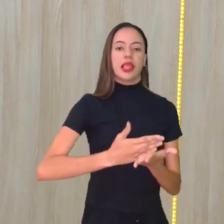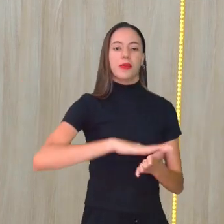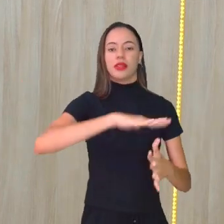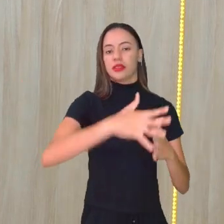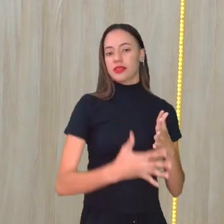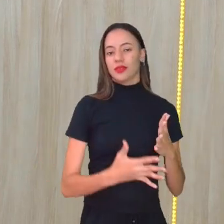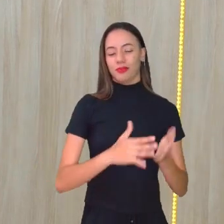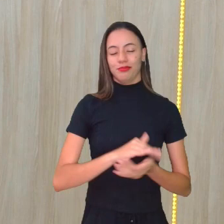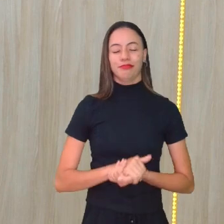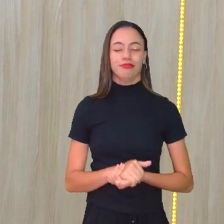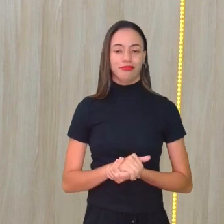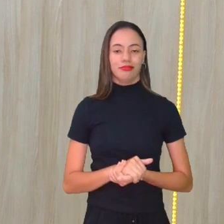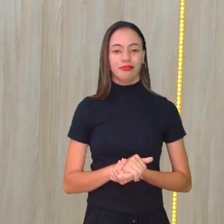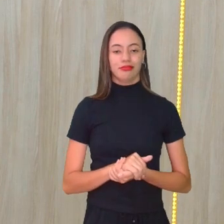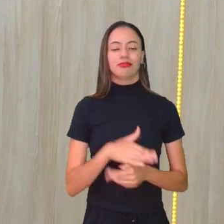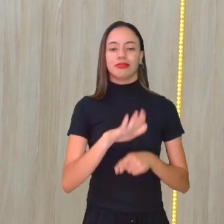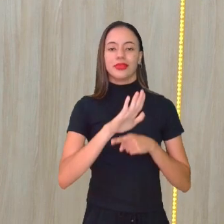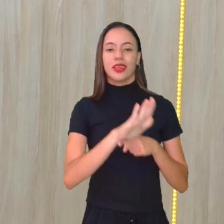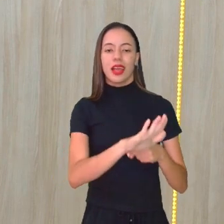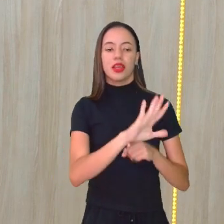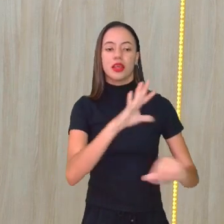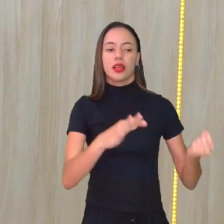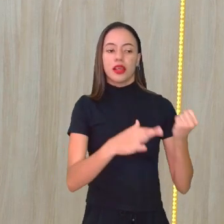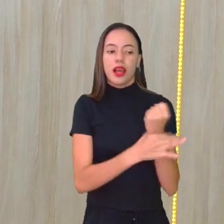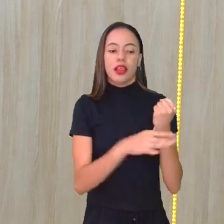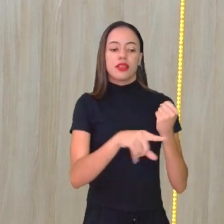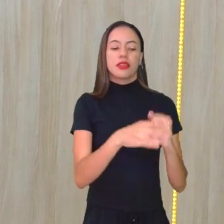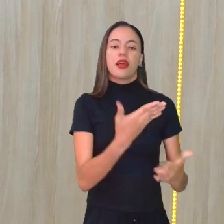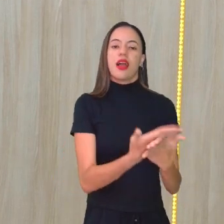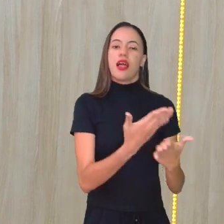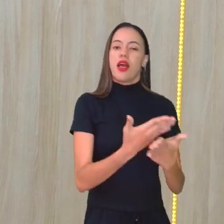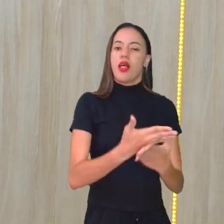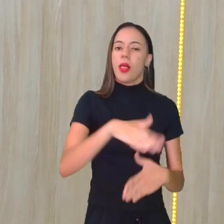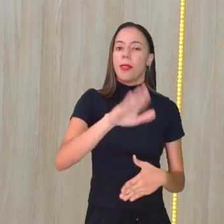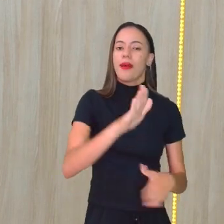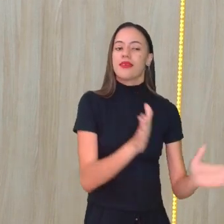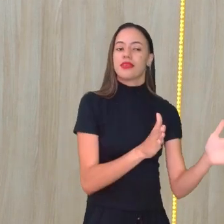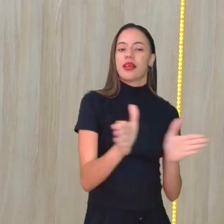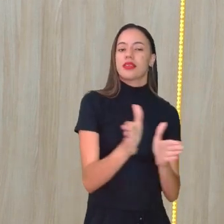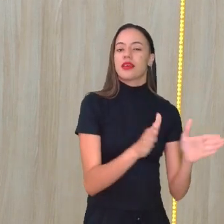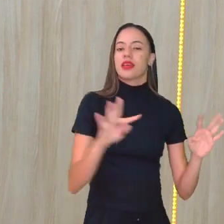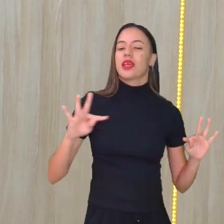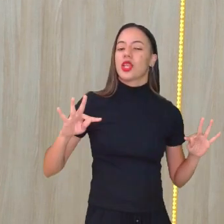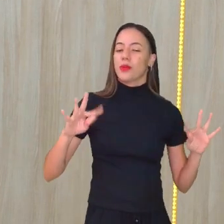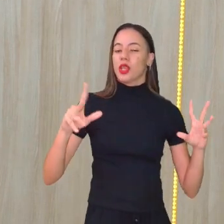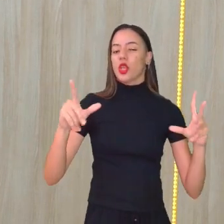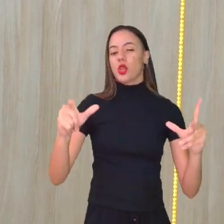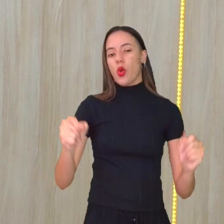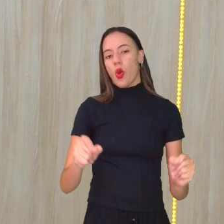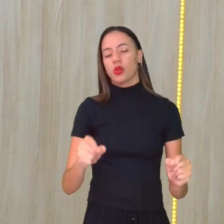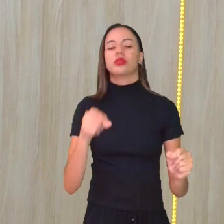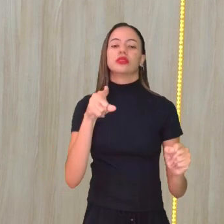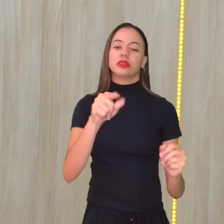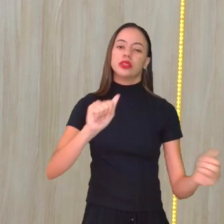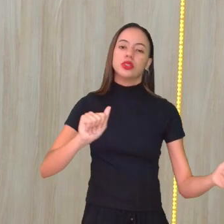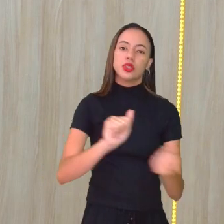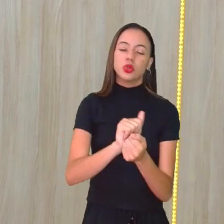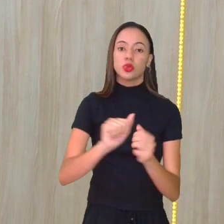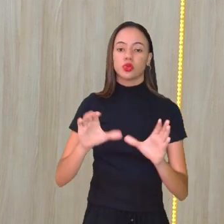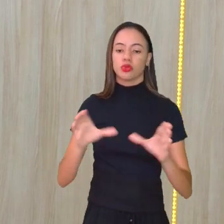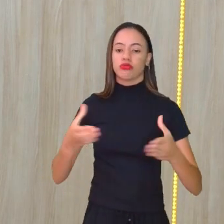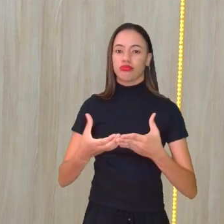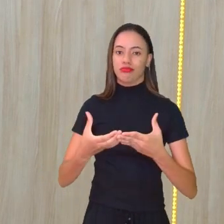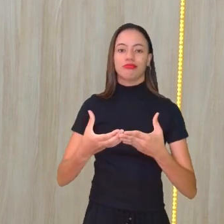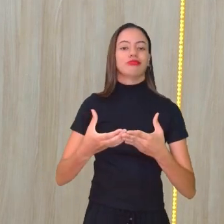Libras, que nos ajuda para que nossas aulas se tornem mais acessíveis para todos e todas, junto com toda a equipe